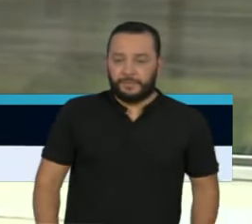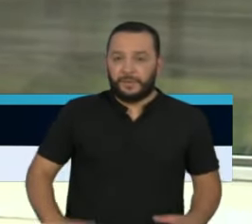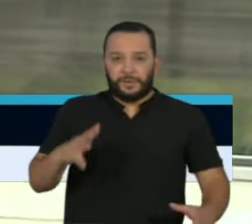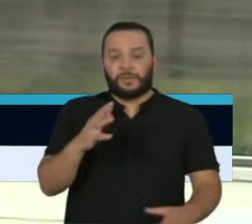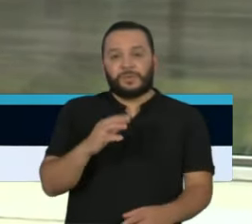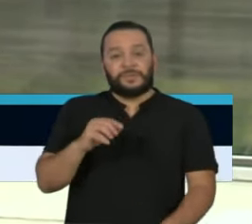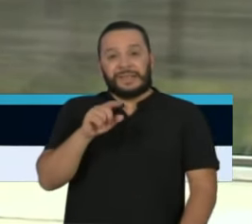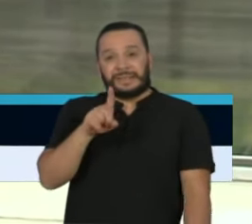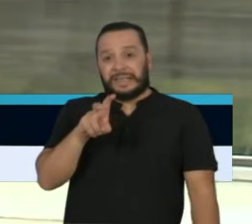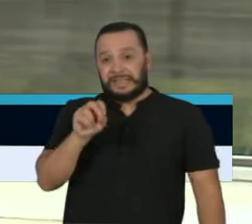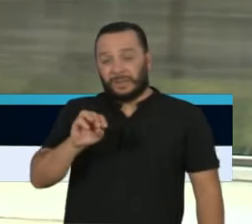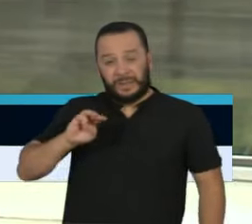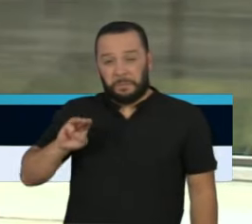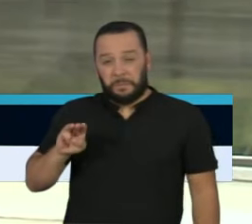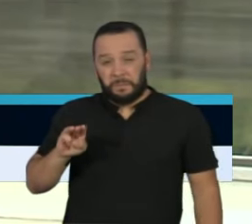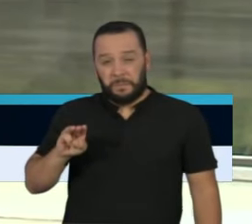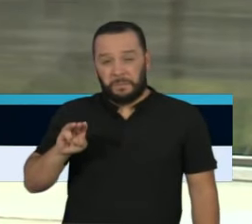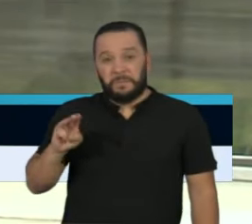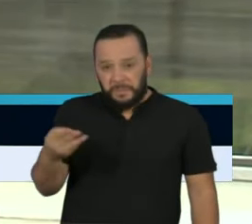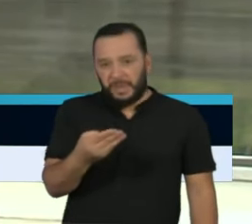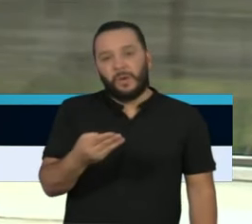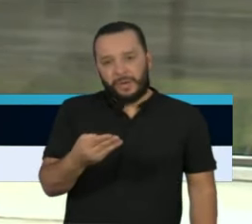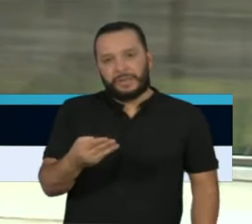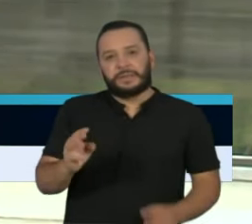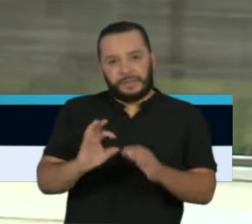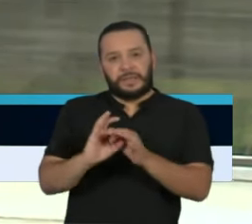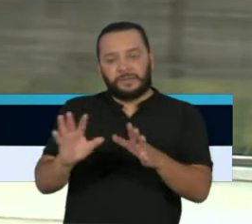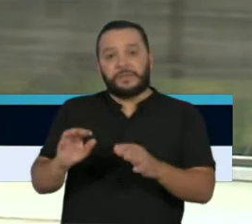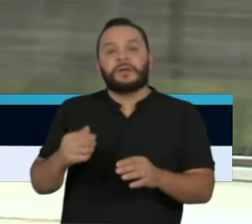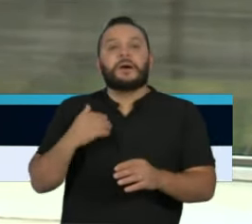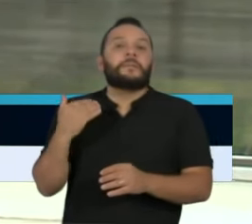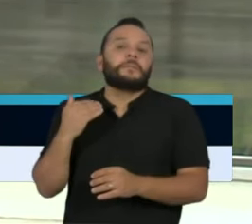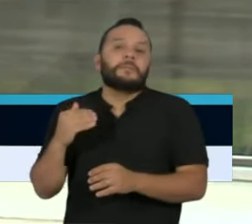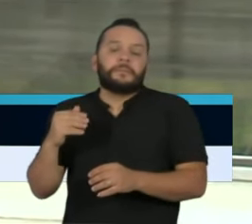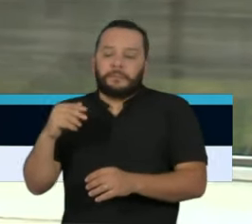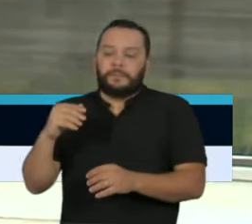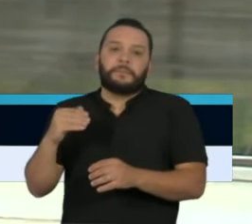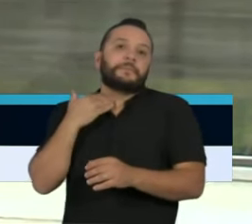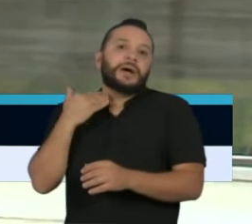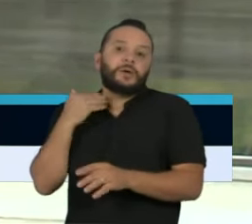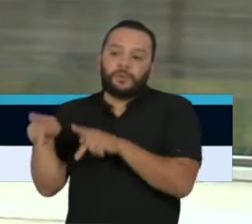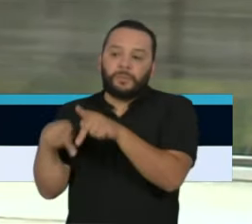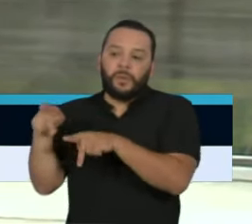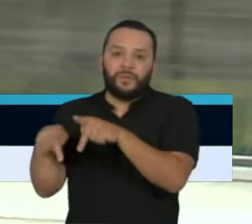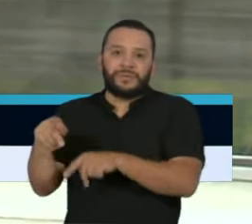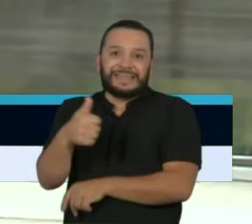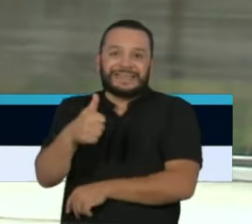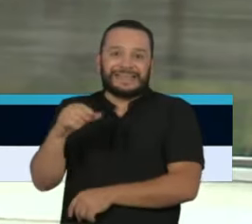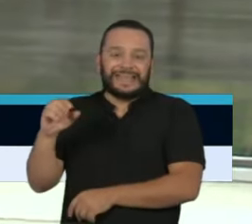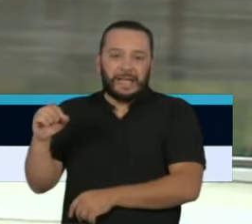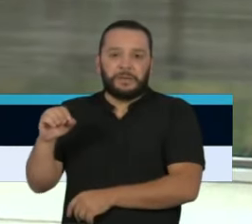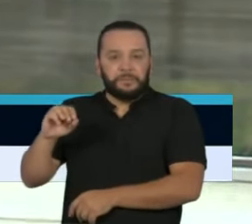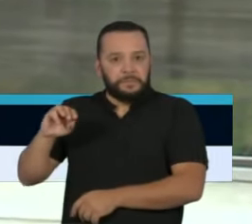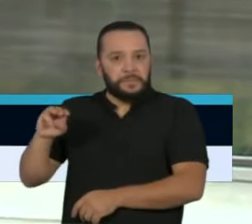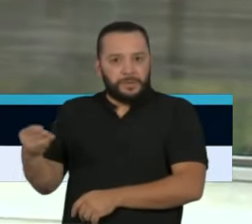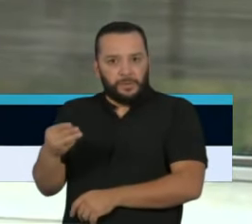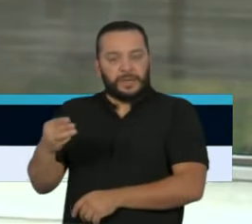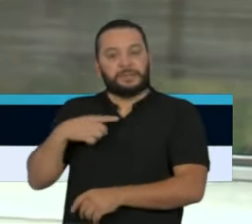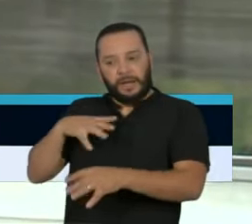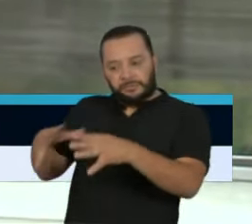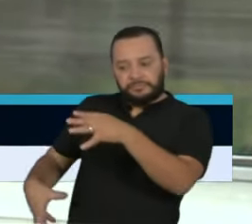150 milhões disponíveis. Banco do Povo, 100 milhões. E 50 milhões agregados pelo Sebrae